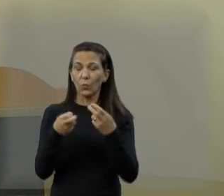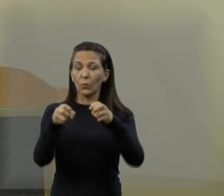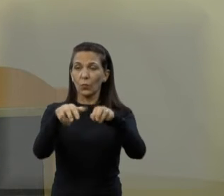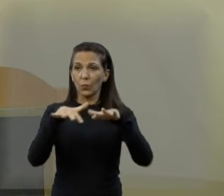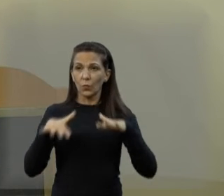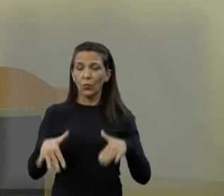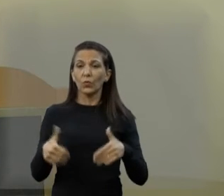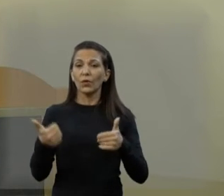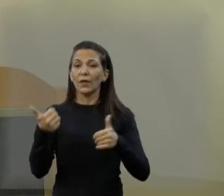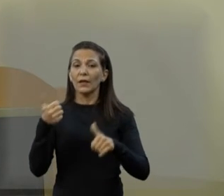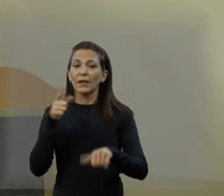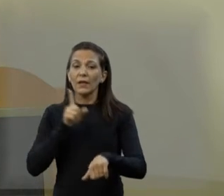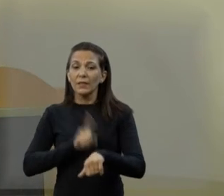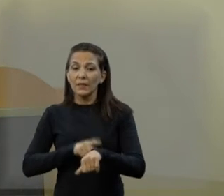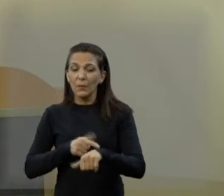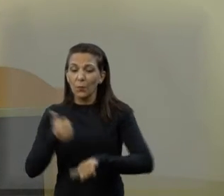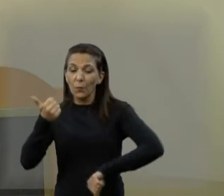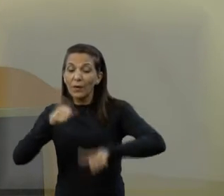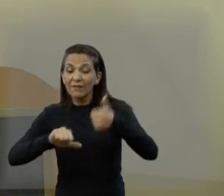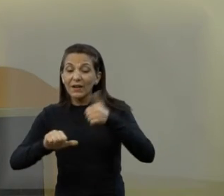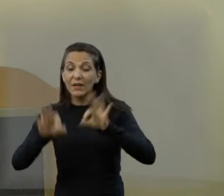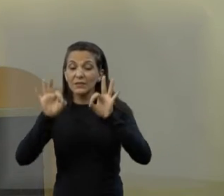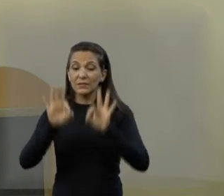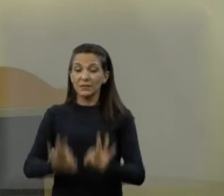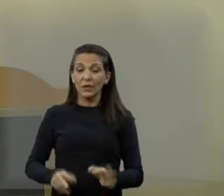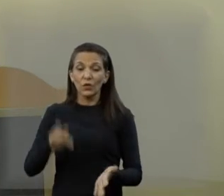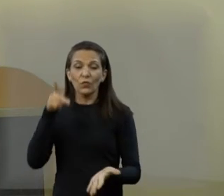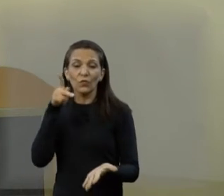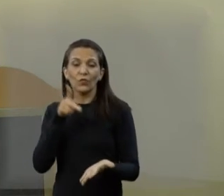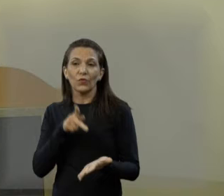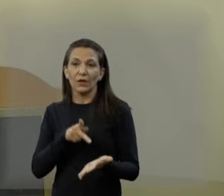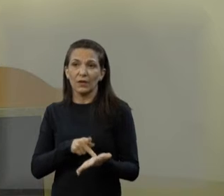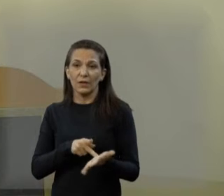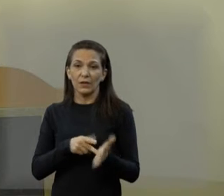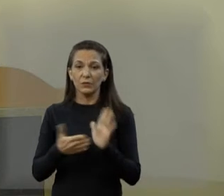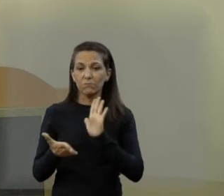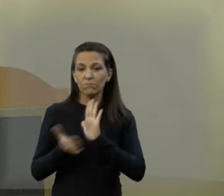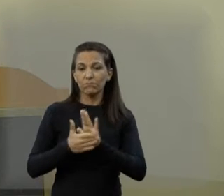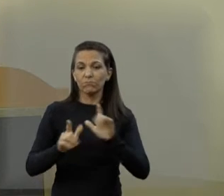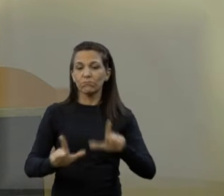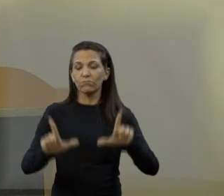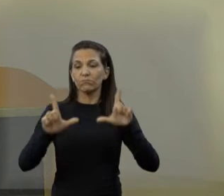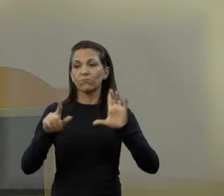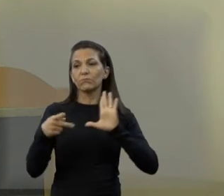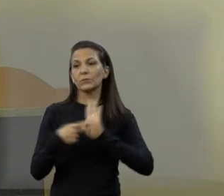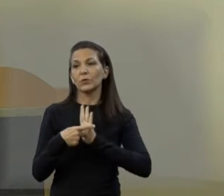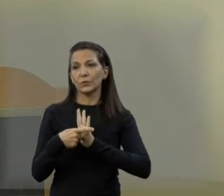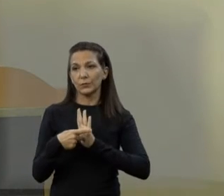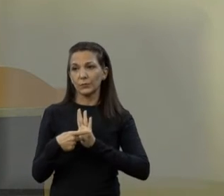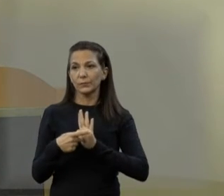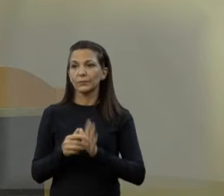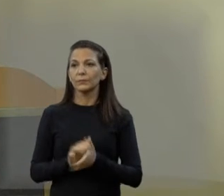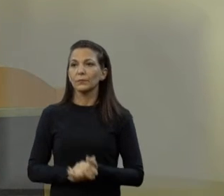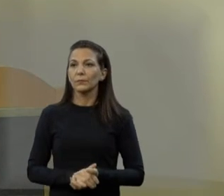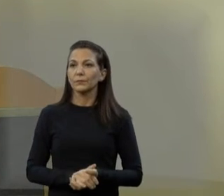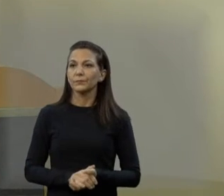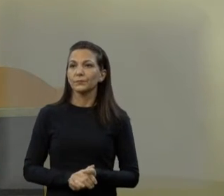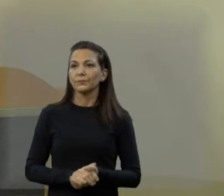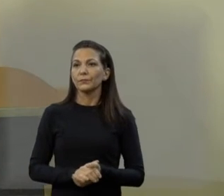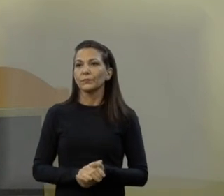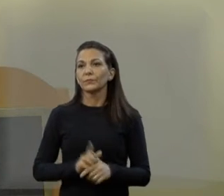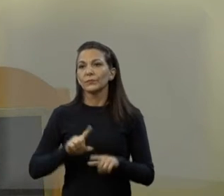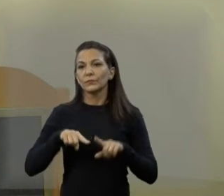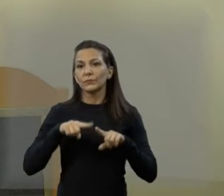plenamente para a população para que a verdade enfim prevaleça agora a gente não pode refutar